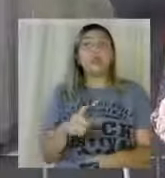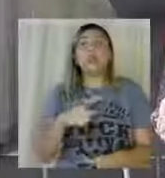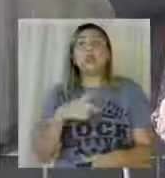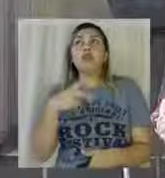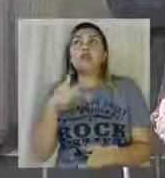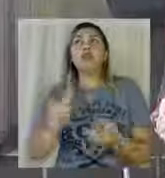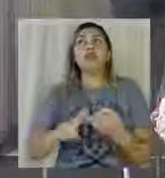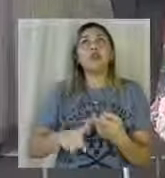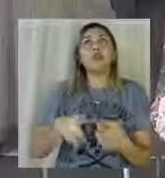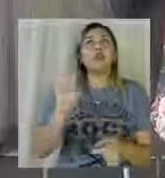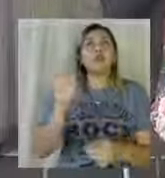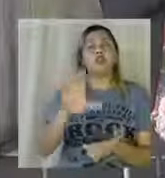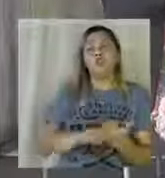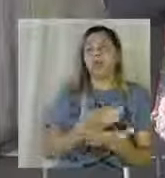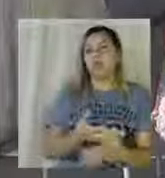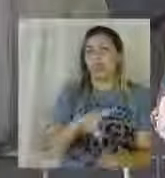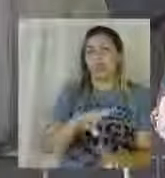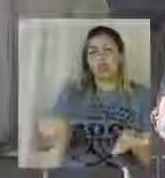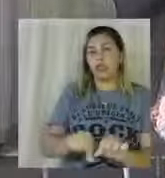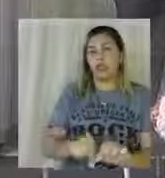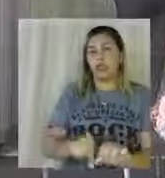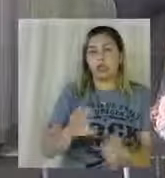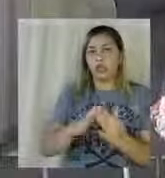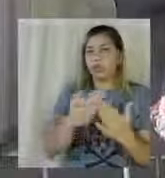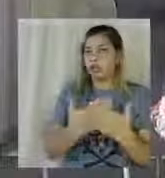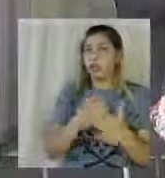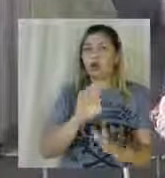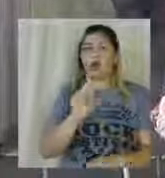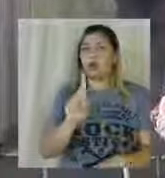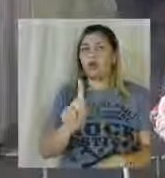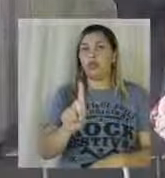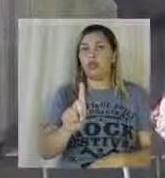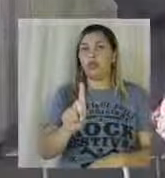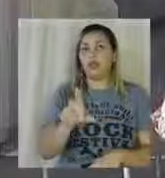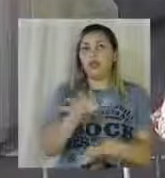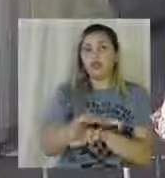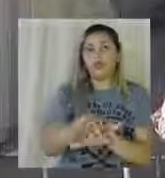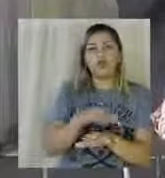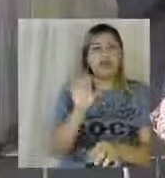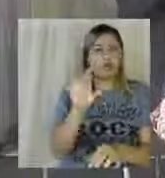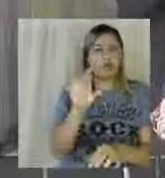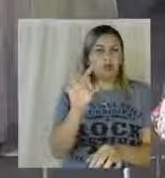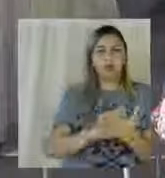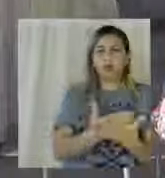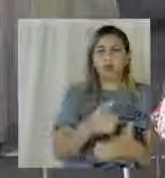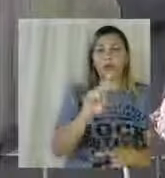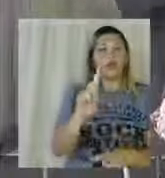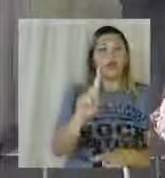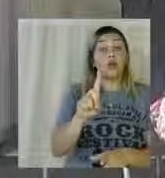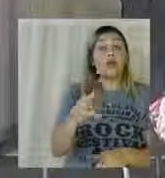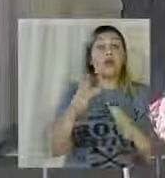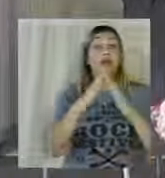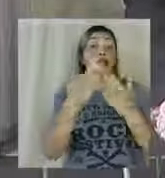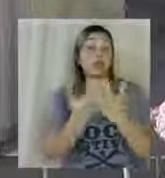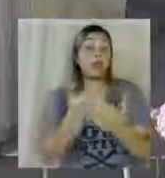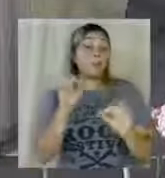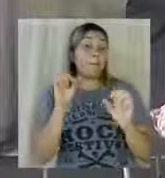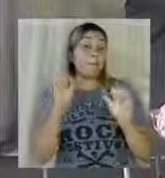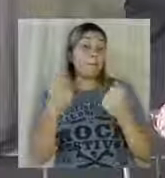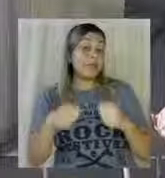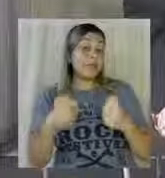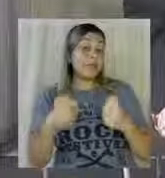um intérprete em sala de aula que vai ter de verdade inclusão. Precisa a escola aprender nem que